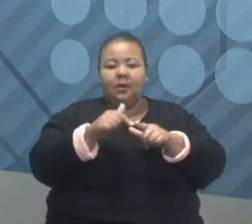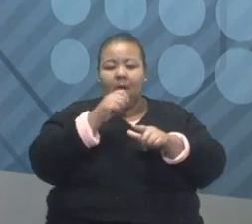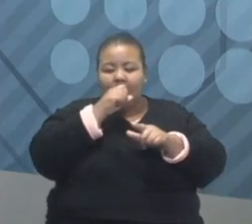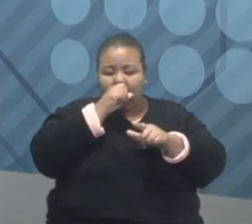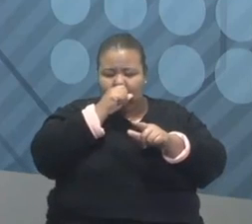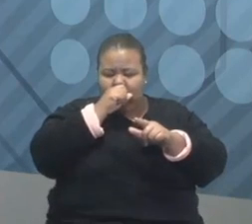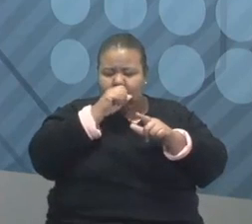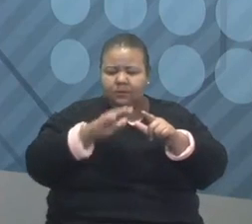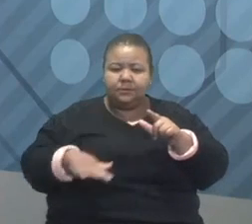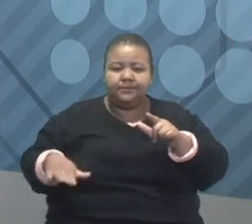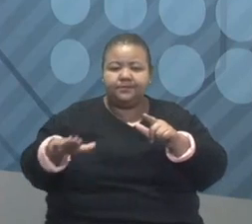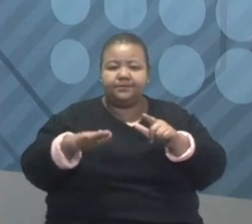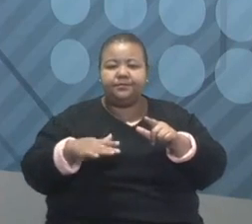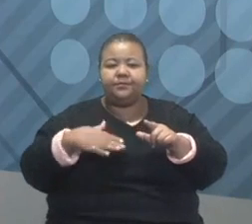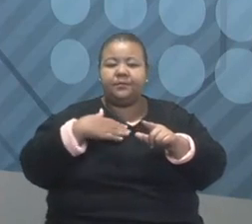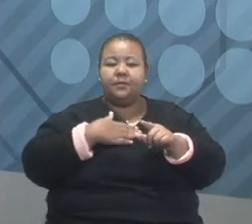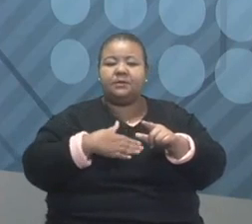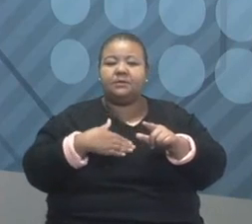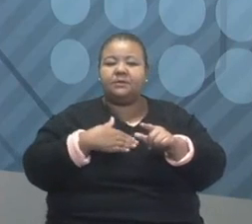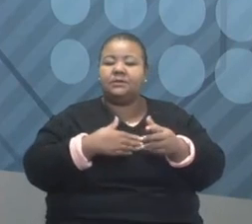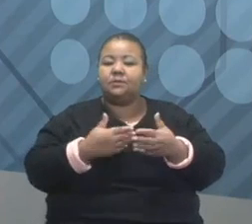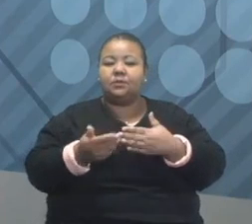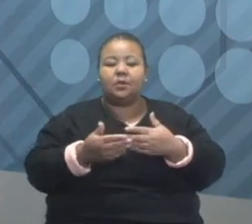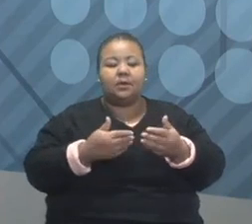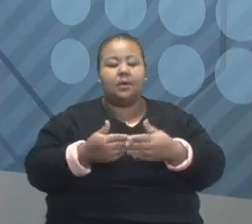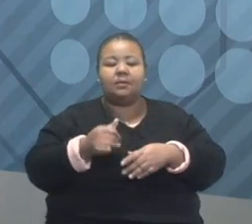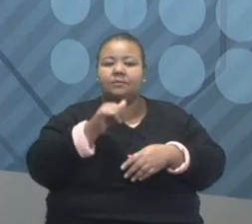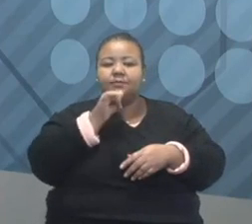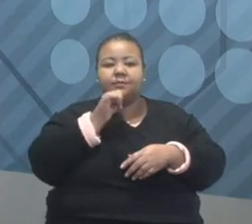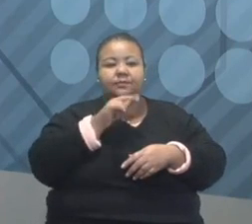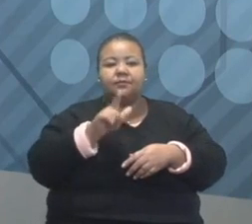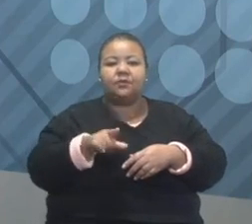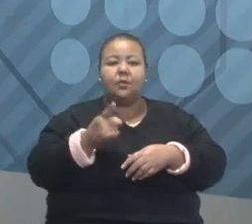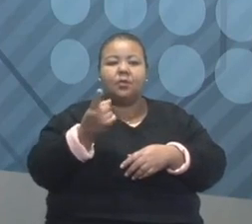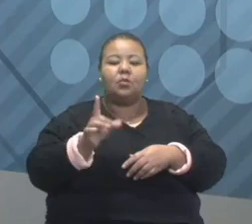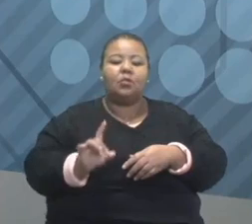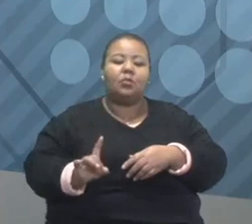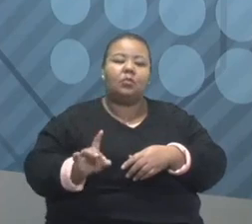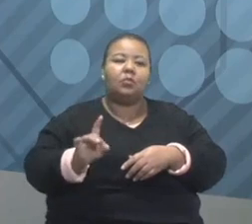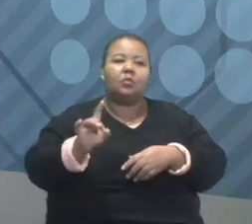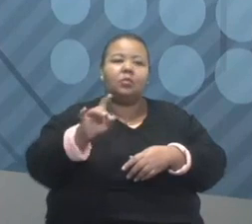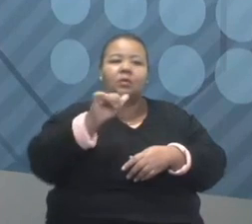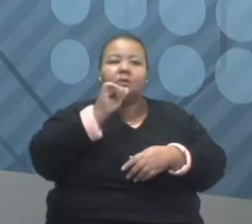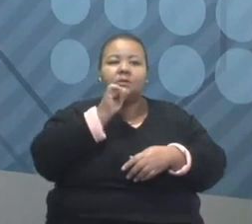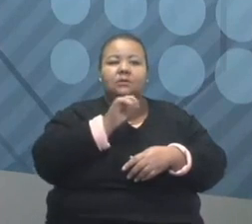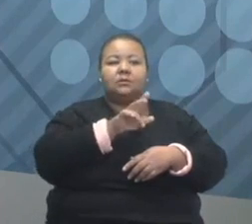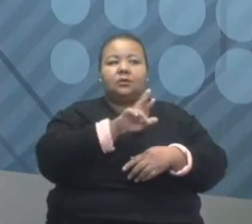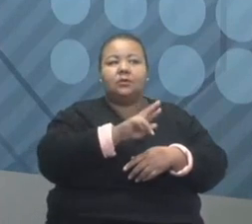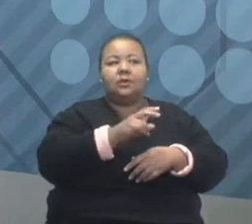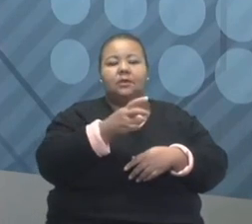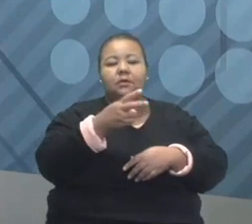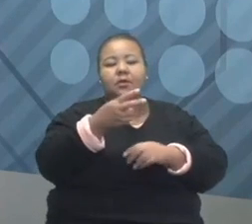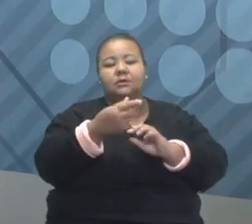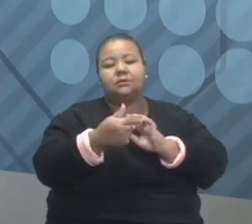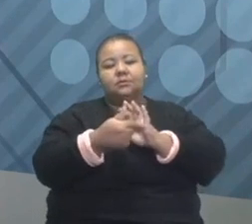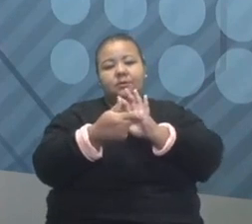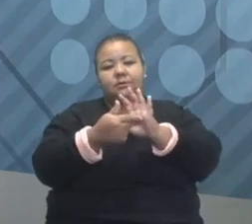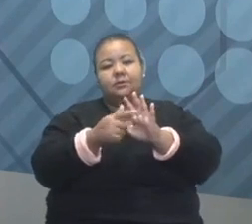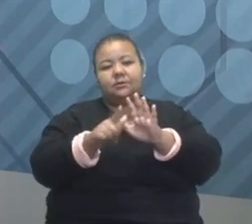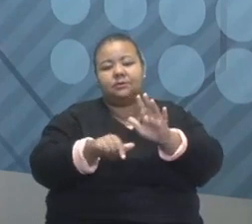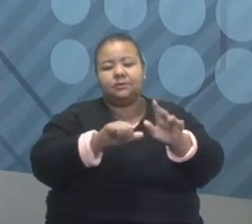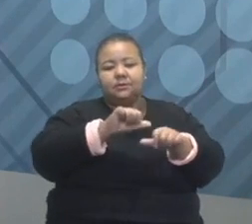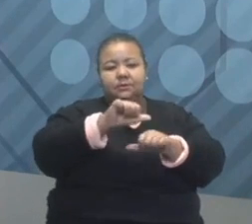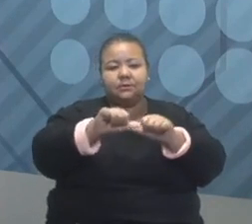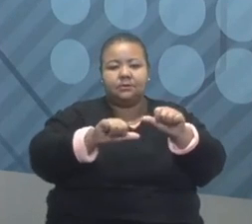para satisfazer qualquer caso. Não vou trazer um caso específico numérico, por exemplo, do R2, para mostrar para você se é uma